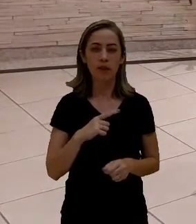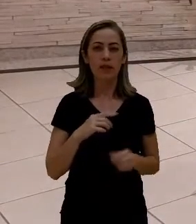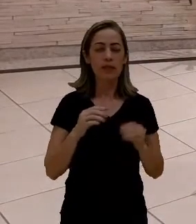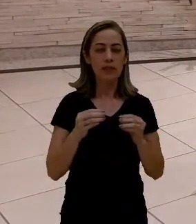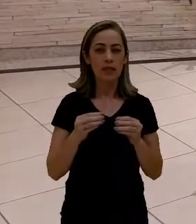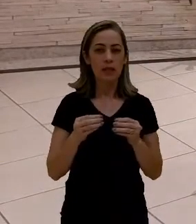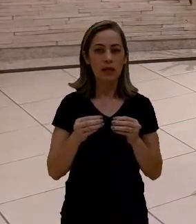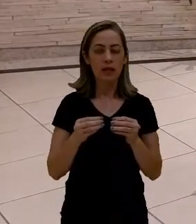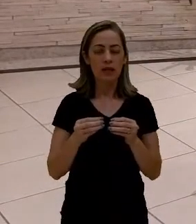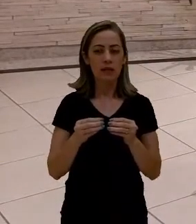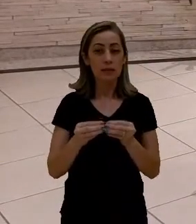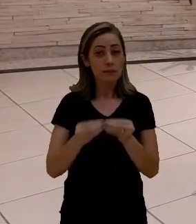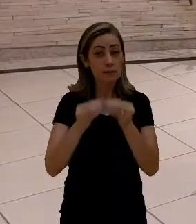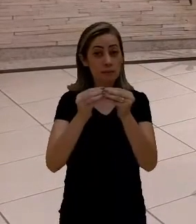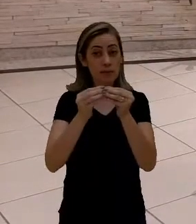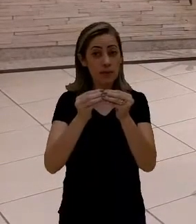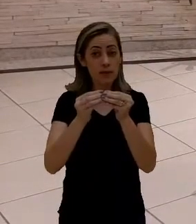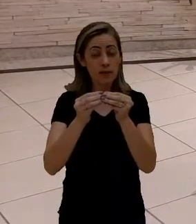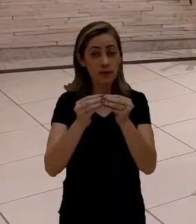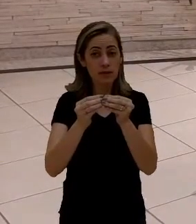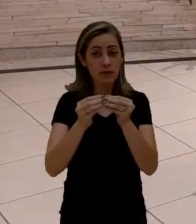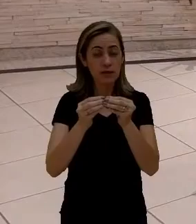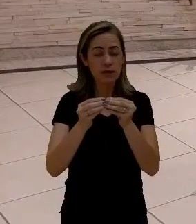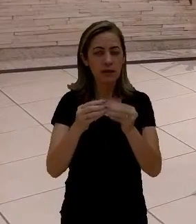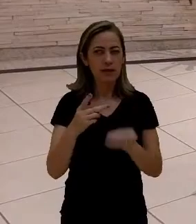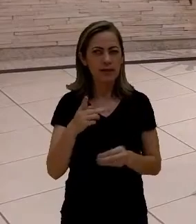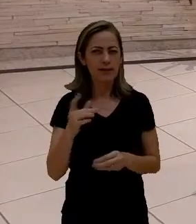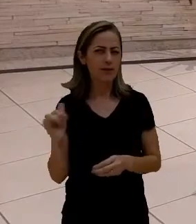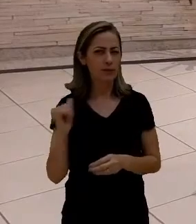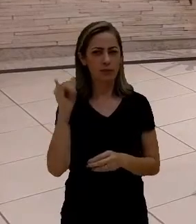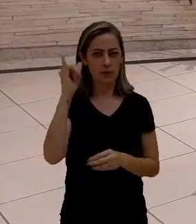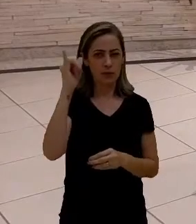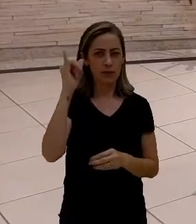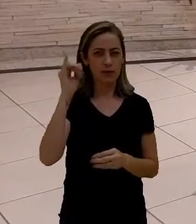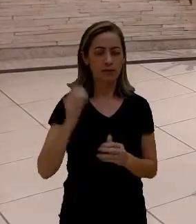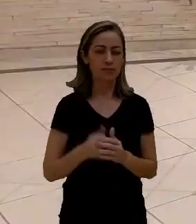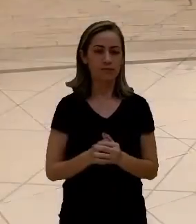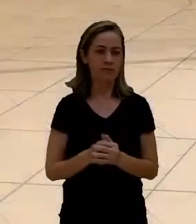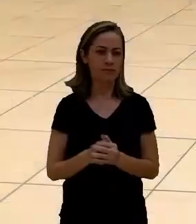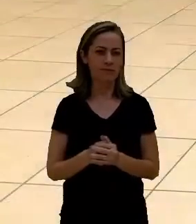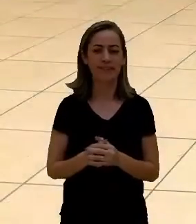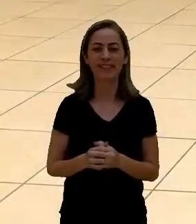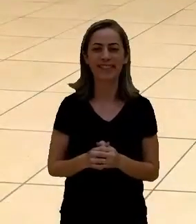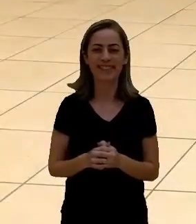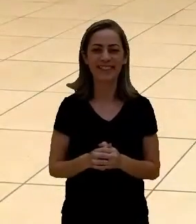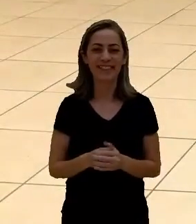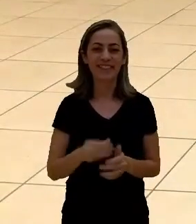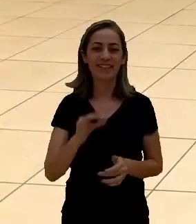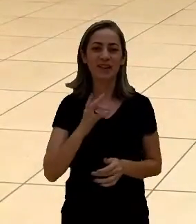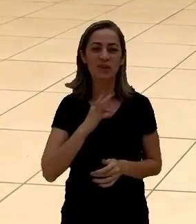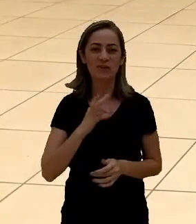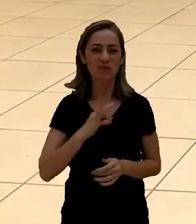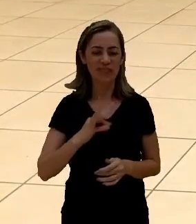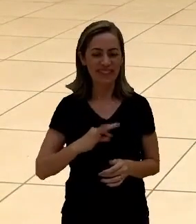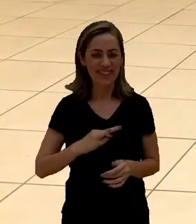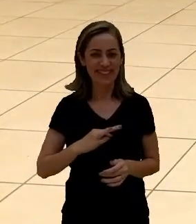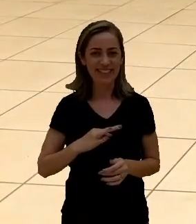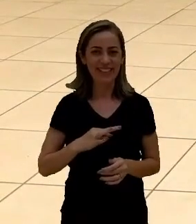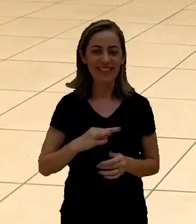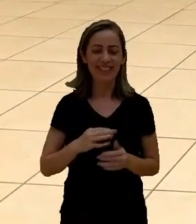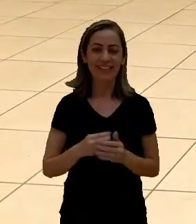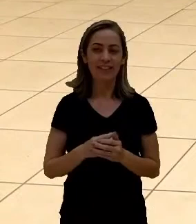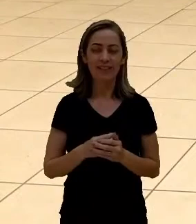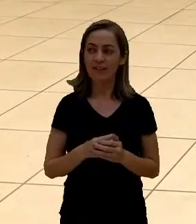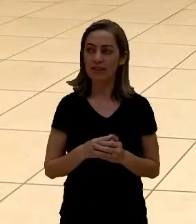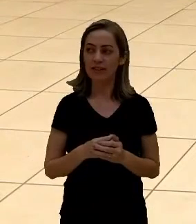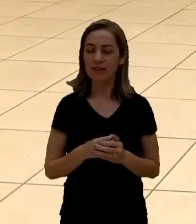porém eh eu tenho um tive um padre professor de direito canônico que aí Traz a